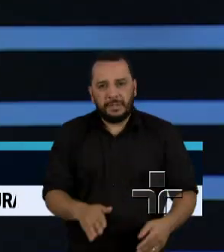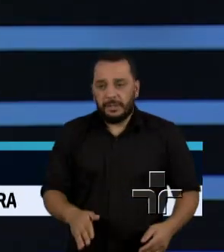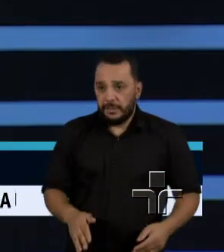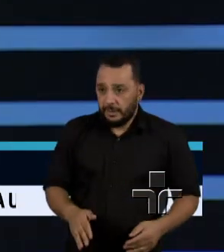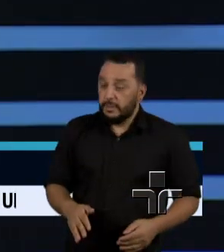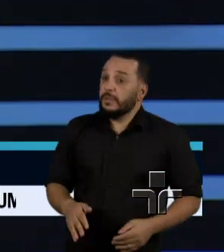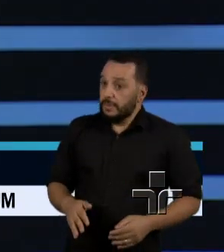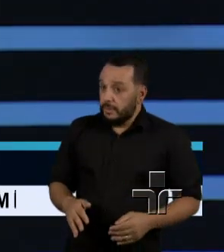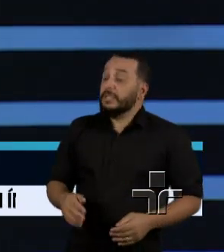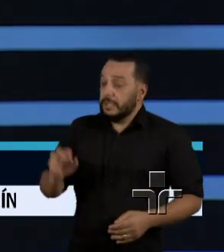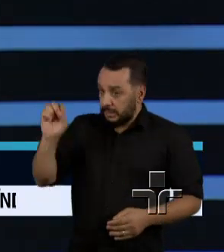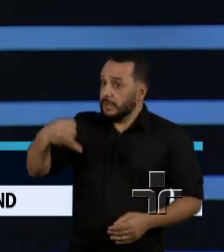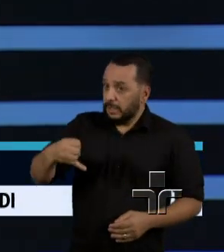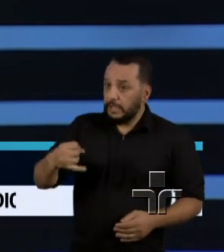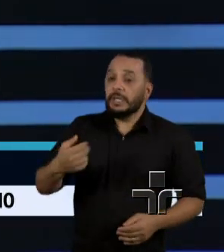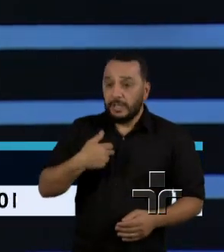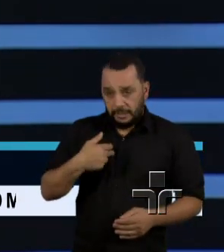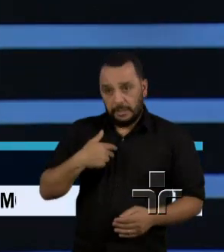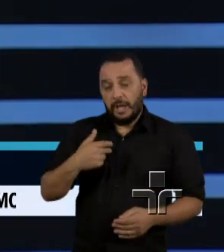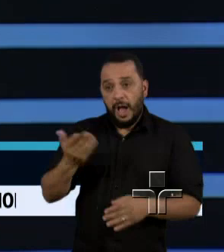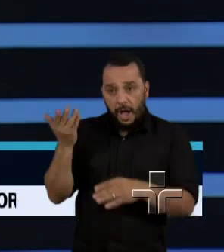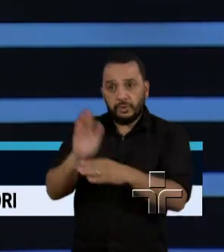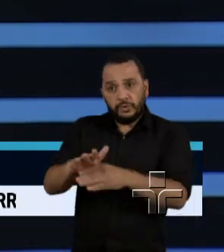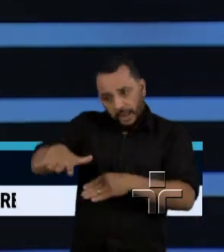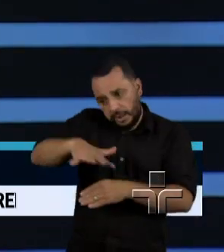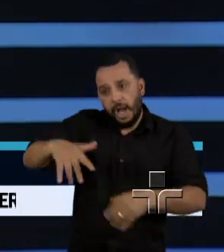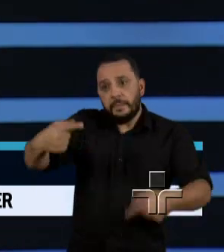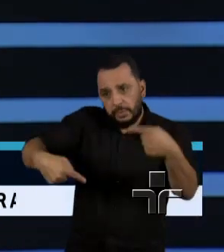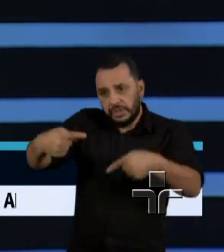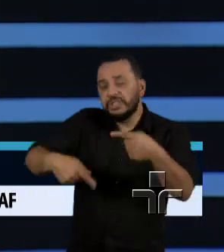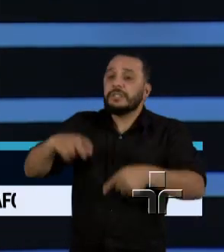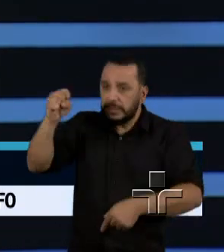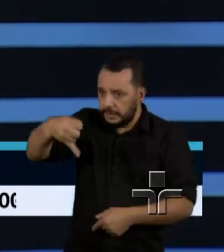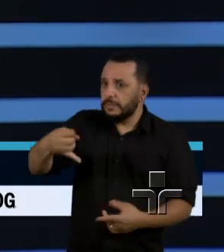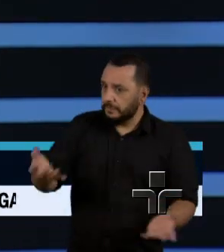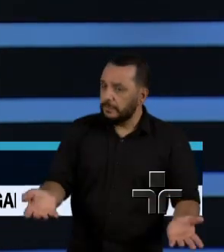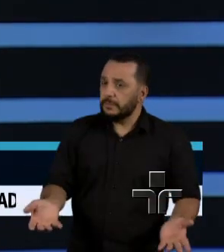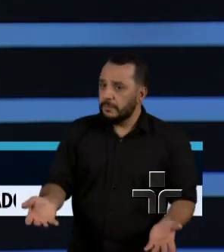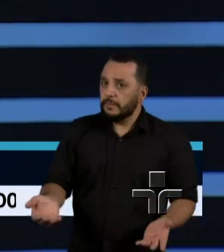político? Eu acho que sim. Eu acho que a atuação dele